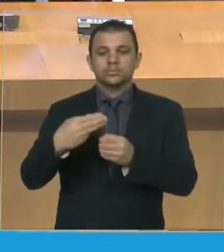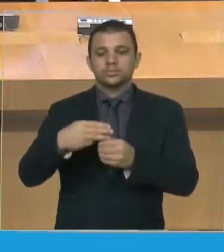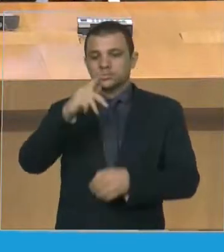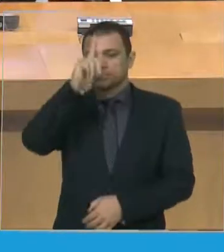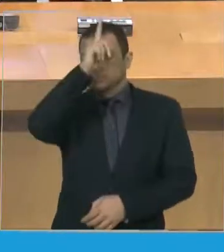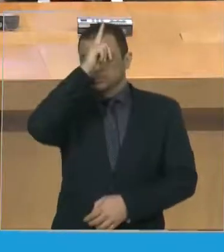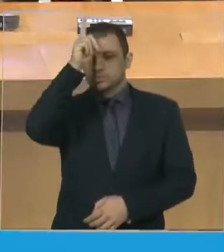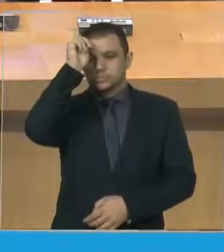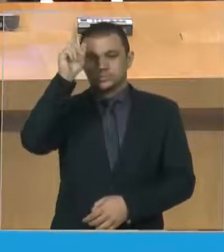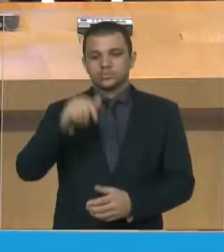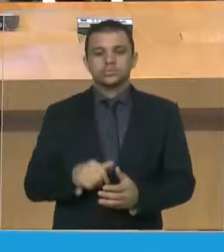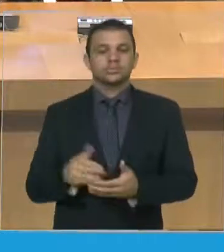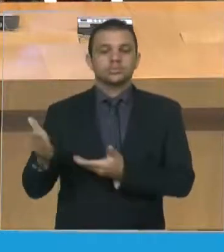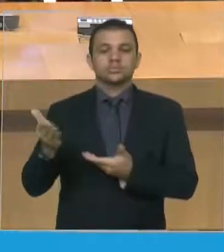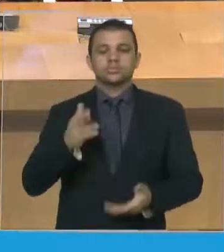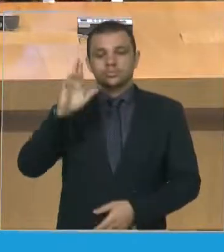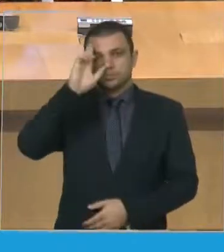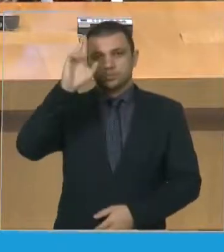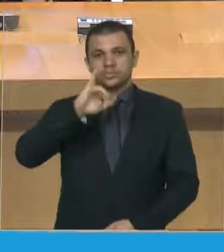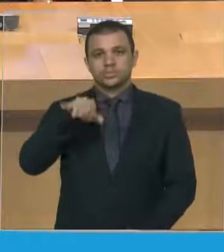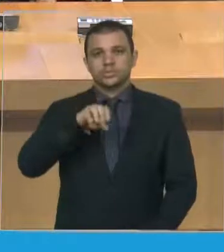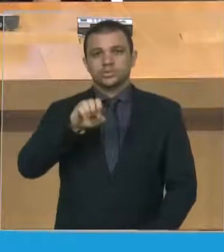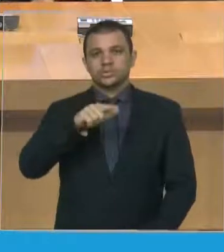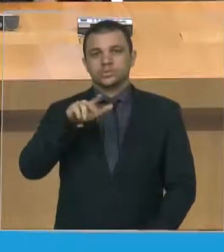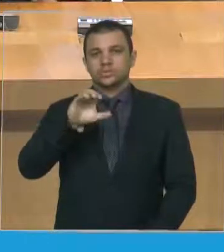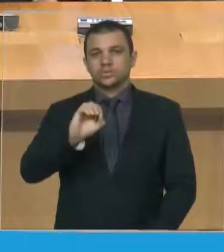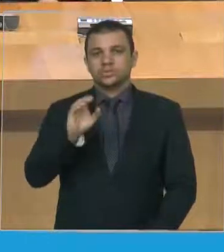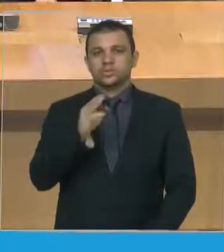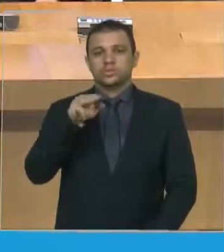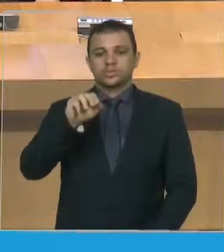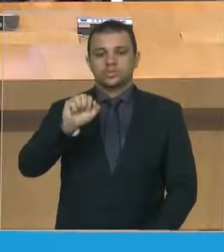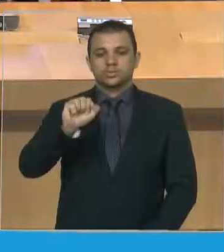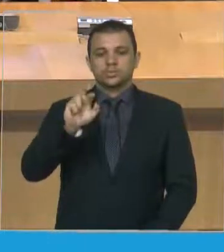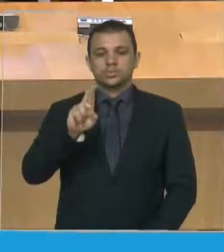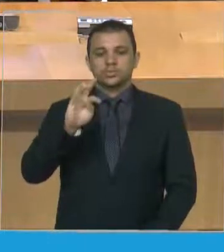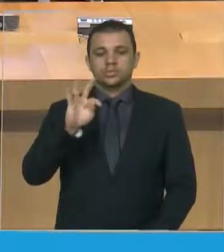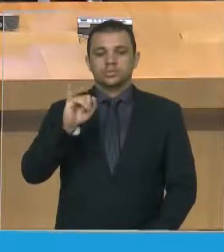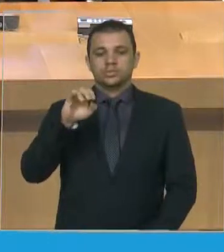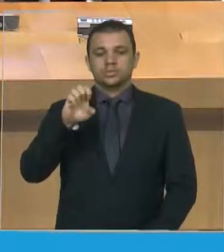Senhor João Martins, superintendente do SEBRAE.